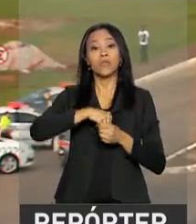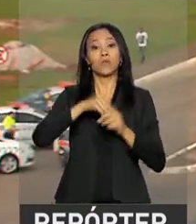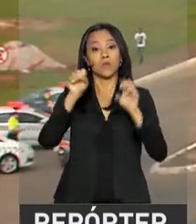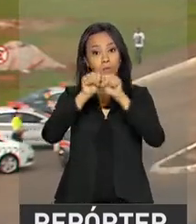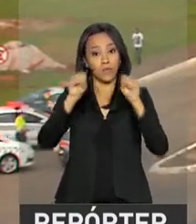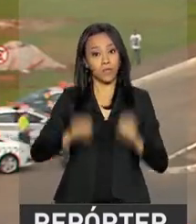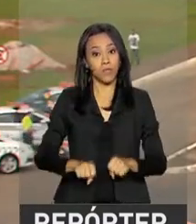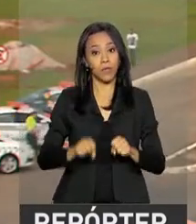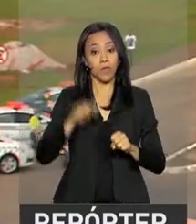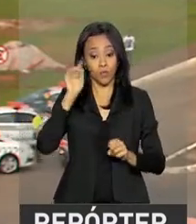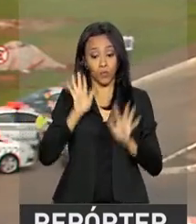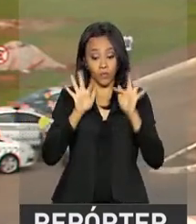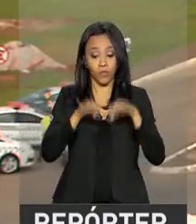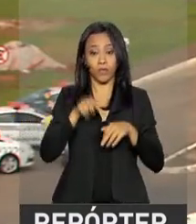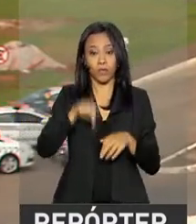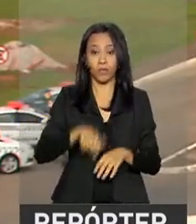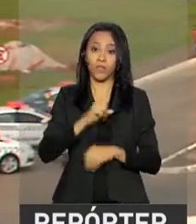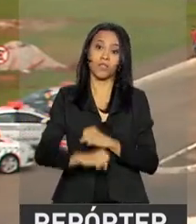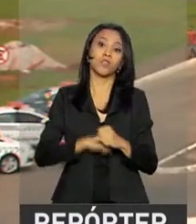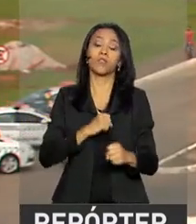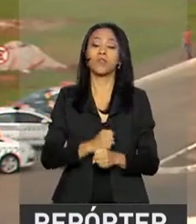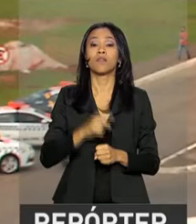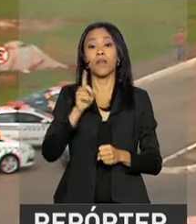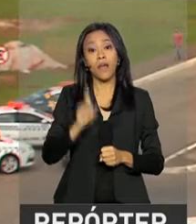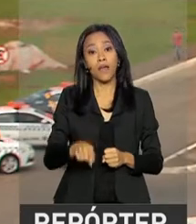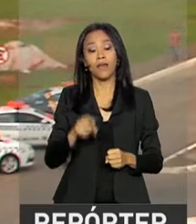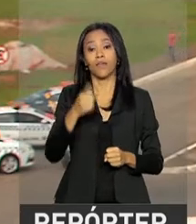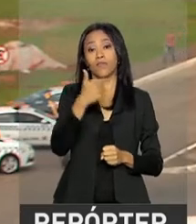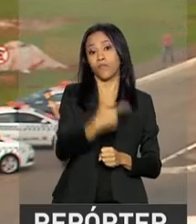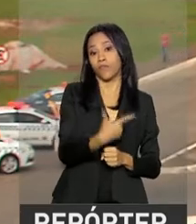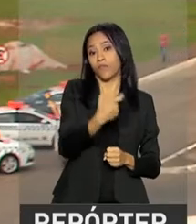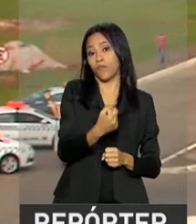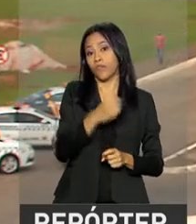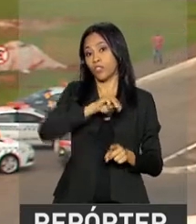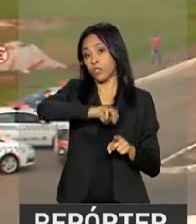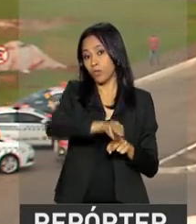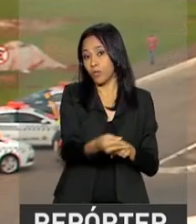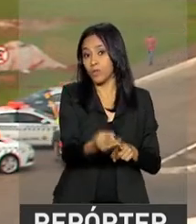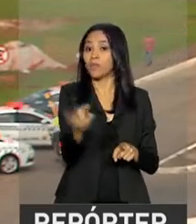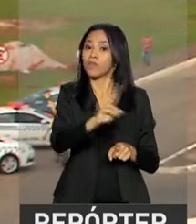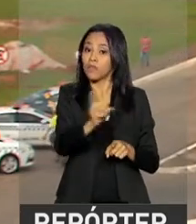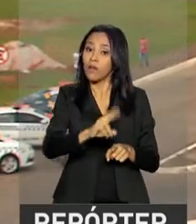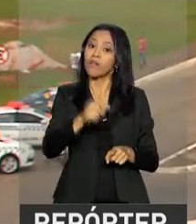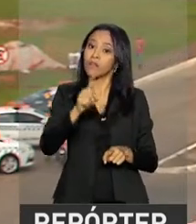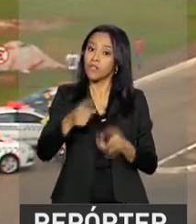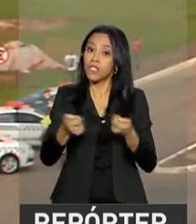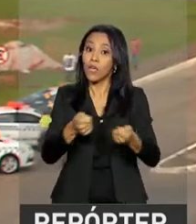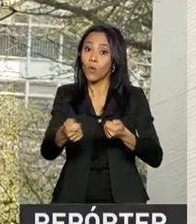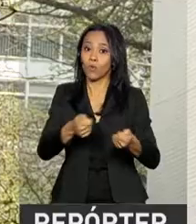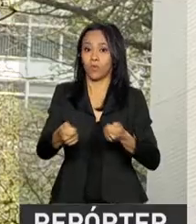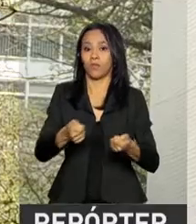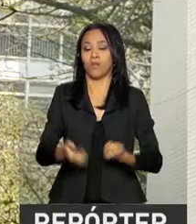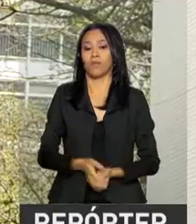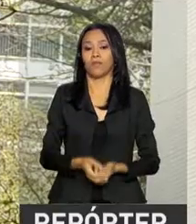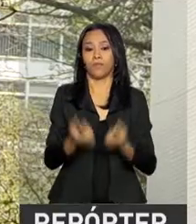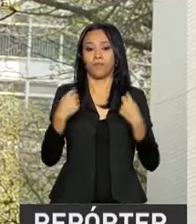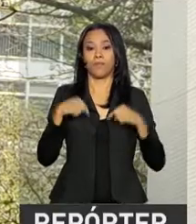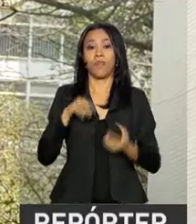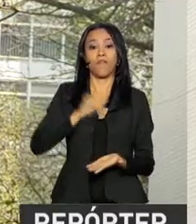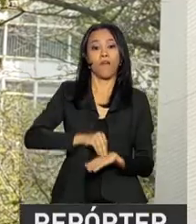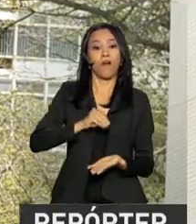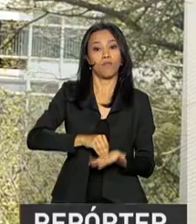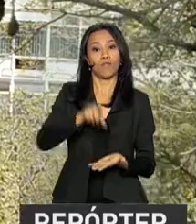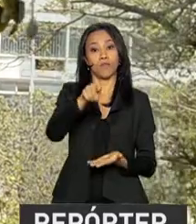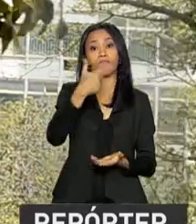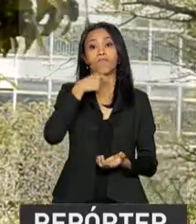no fim deste ano a previsão é que 20 milhões de reais sejam economizadas faltou entrar